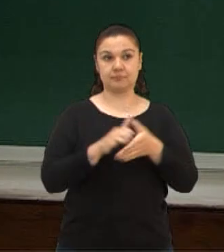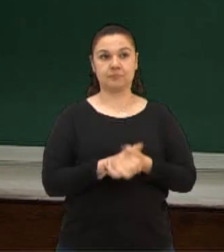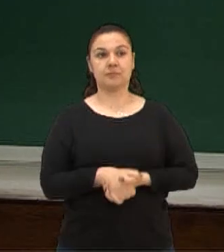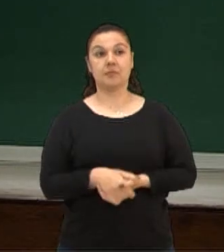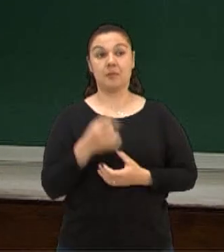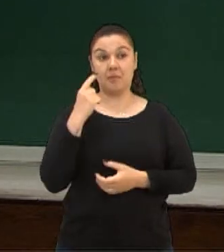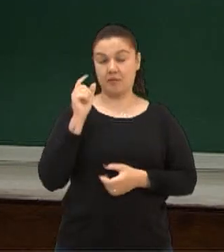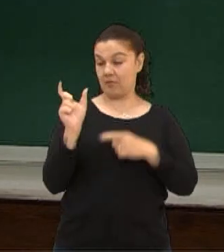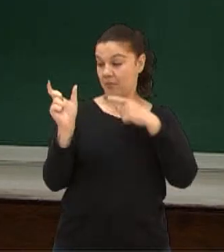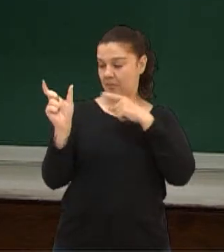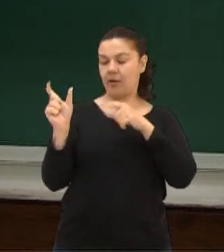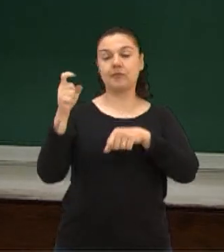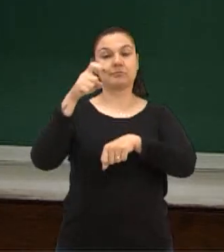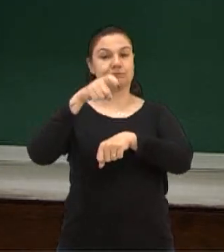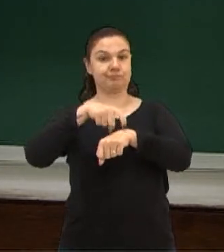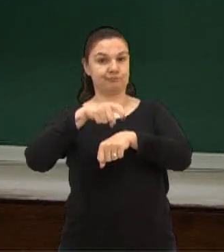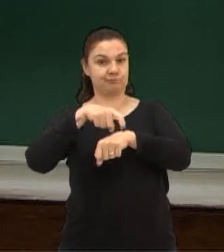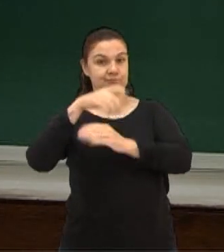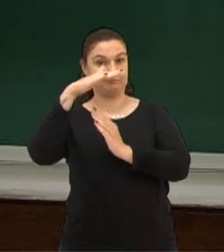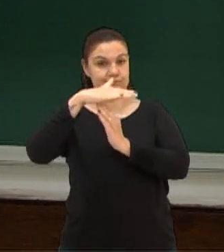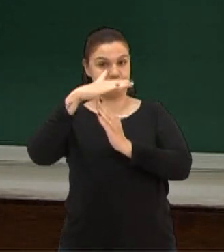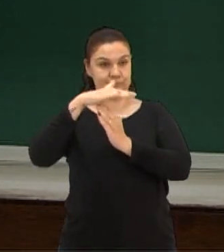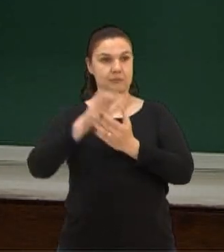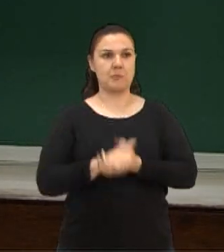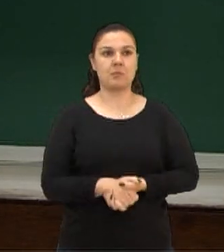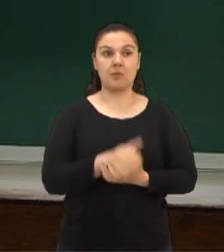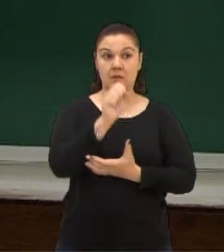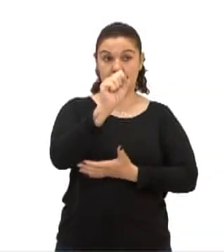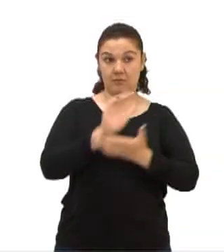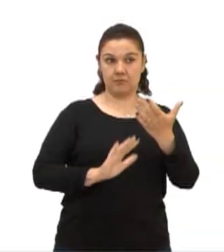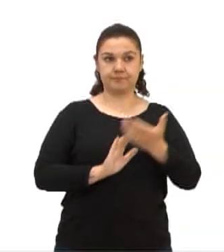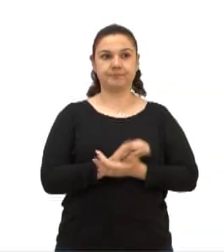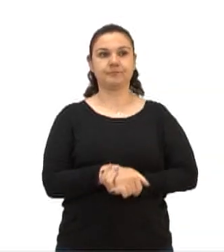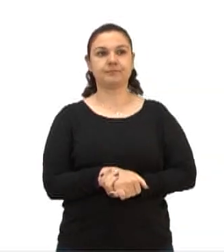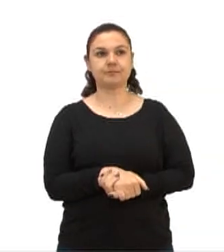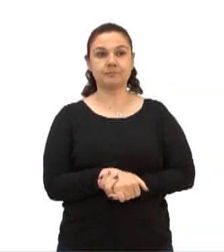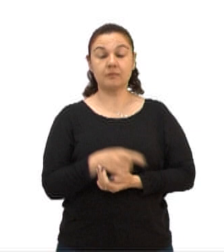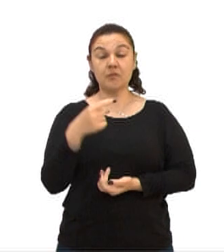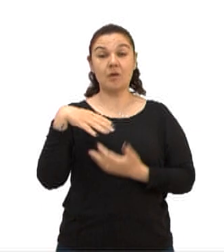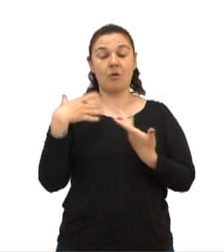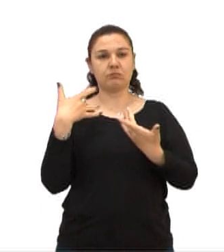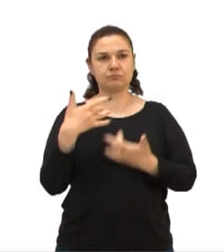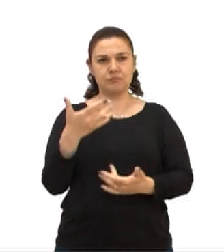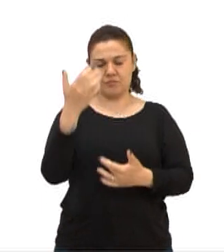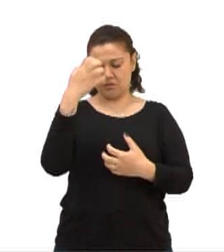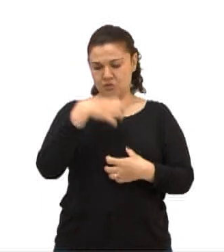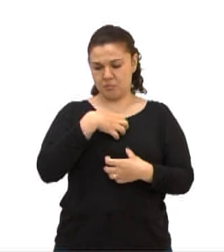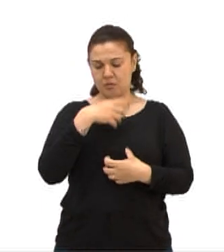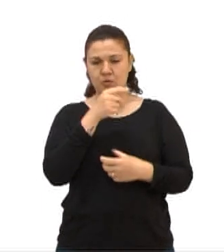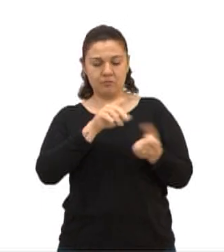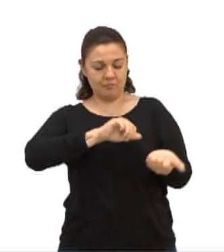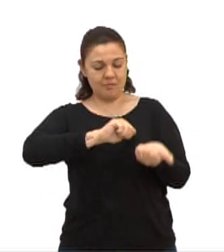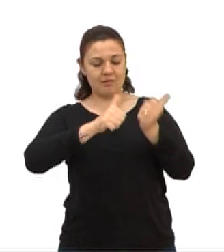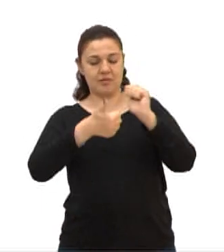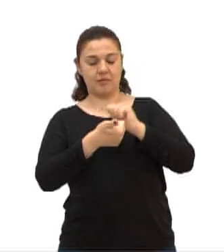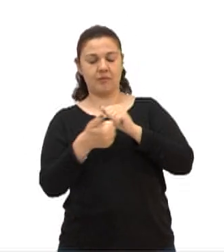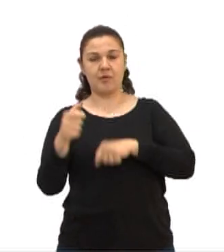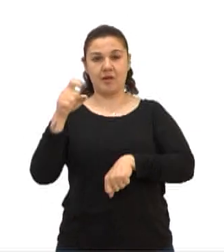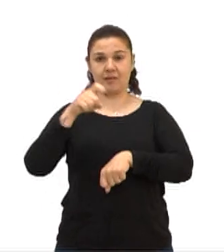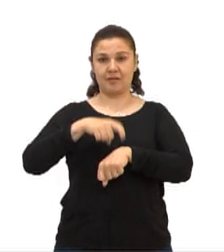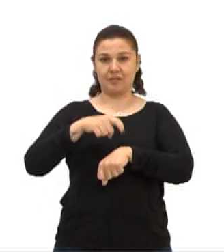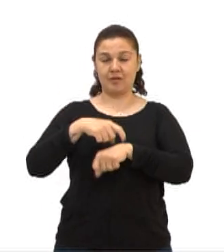ele traz a palavra tempo. Nossa atividade. Qual é a intenção do autor a transformar o tempo em